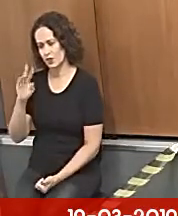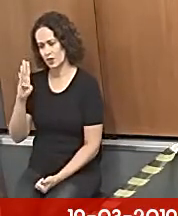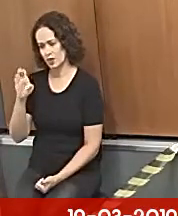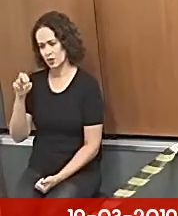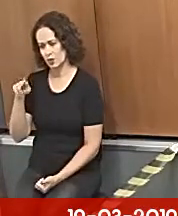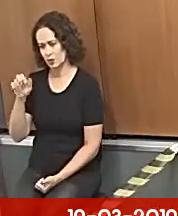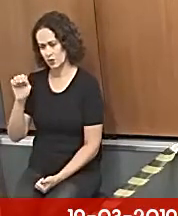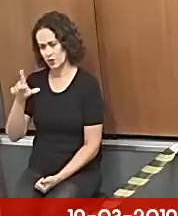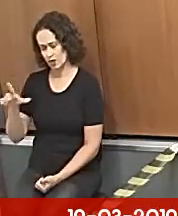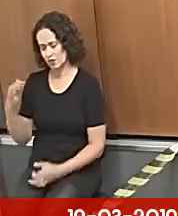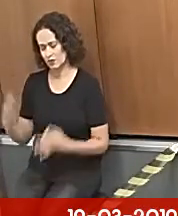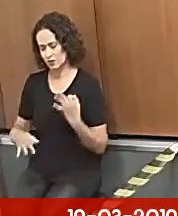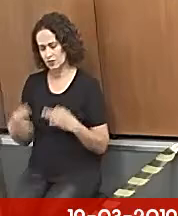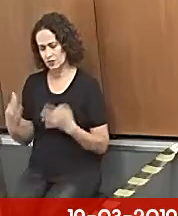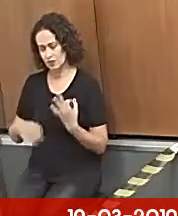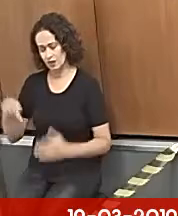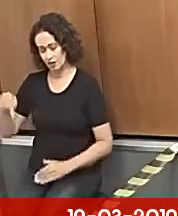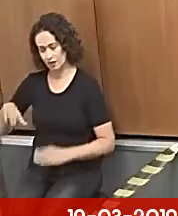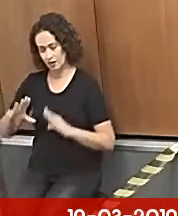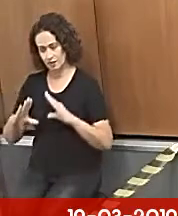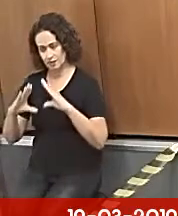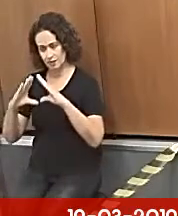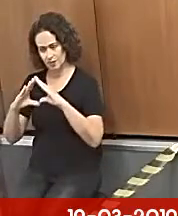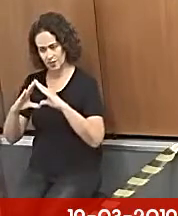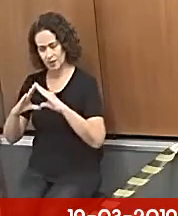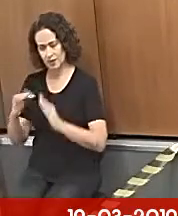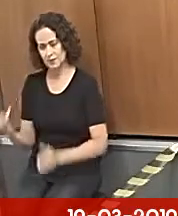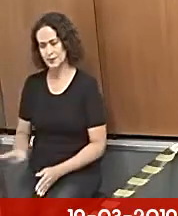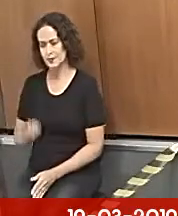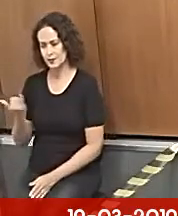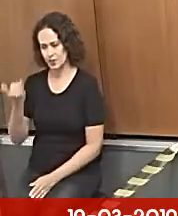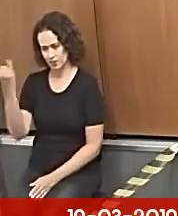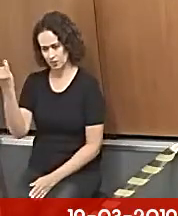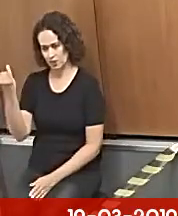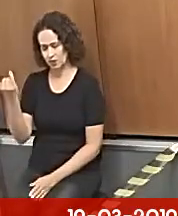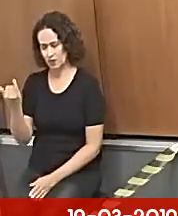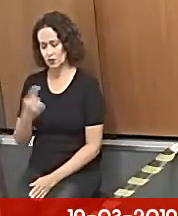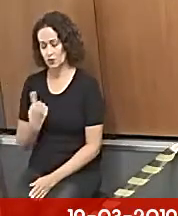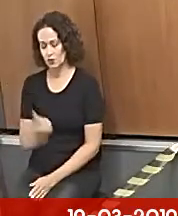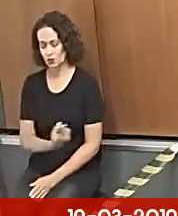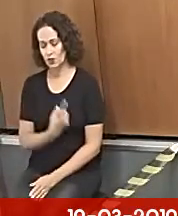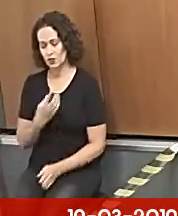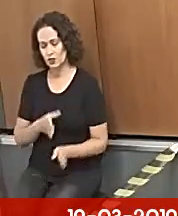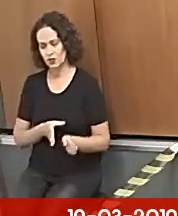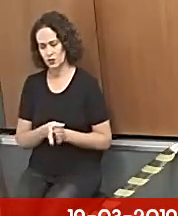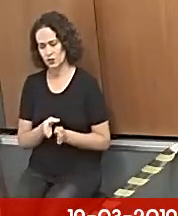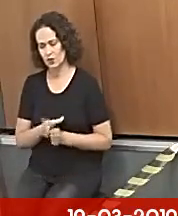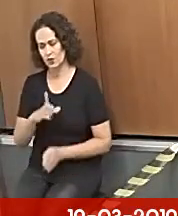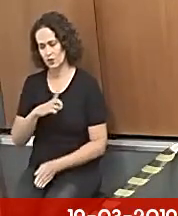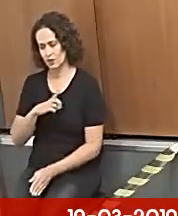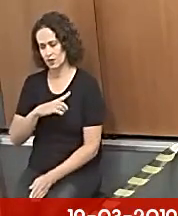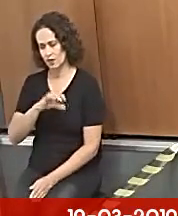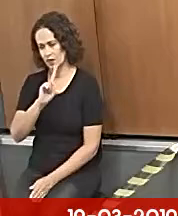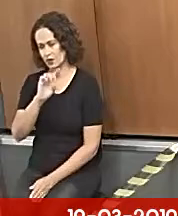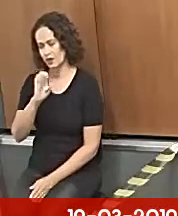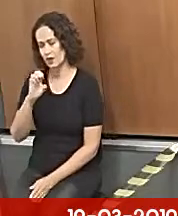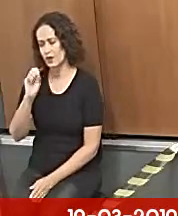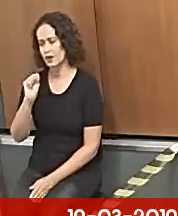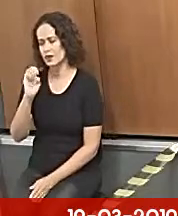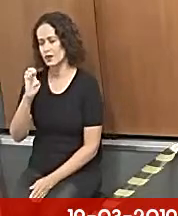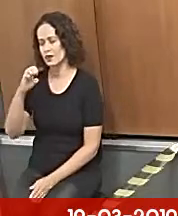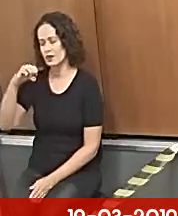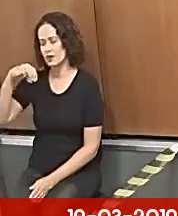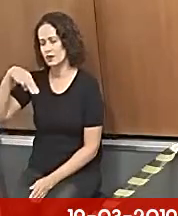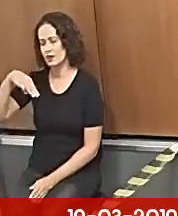assembléia é muito importante né e lá no nosso concelho nós temos o desembargador grion né